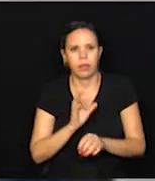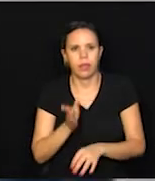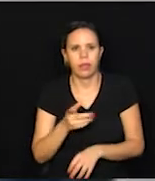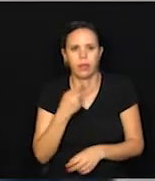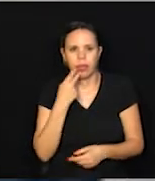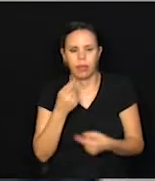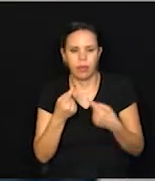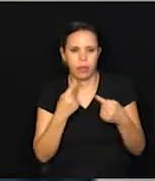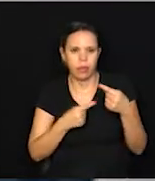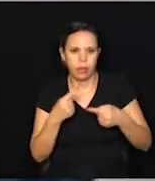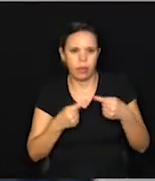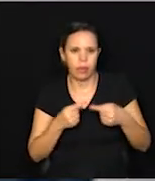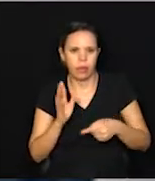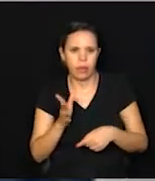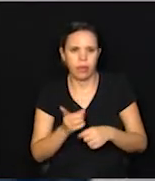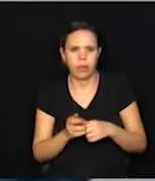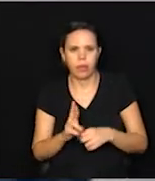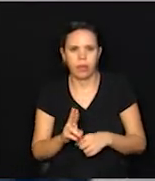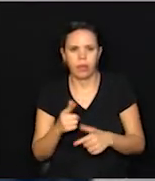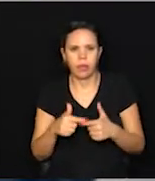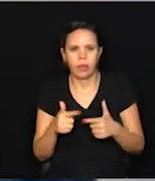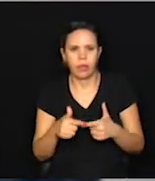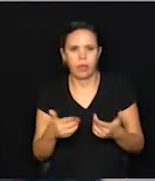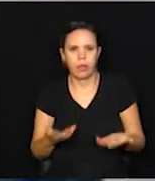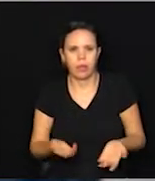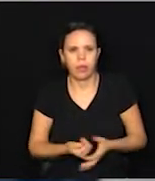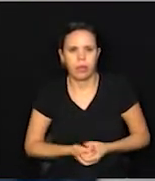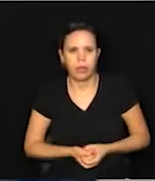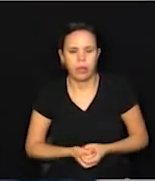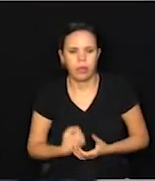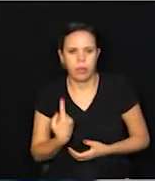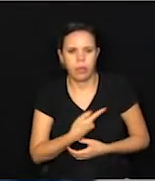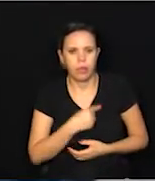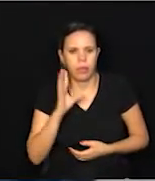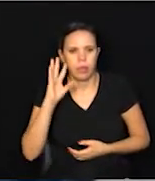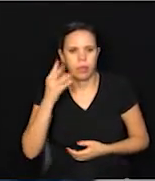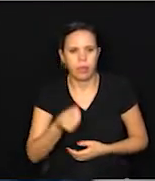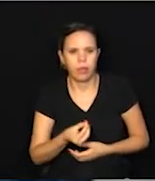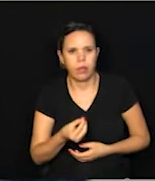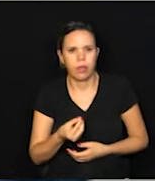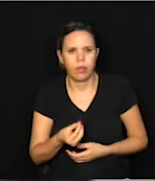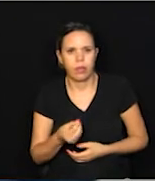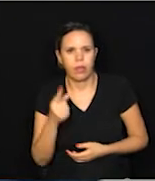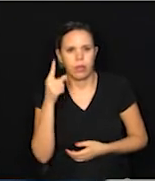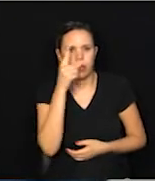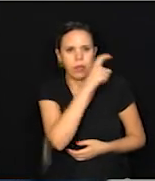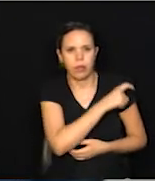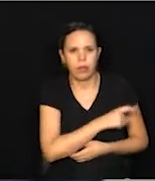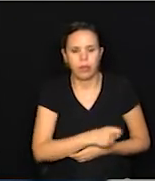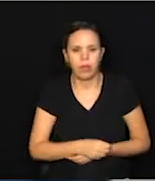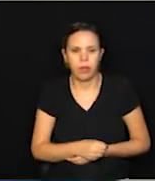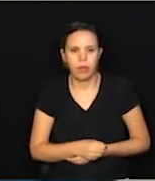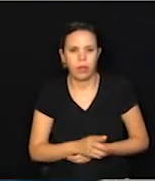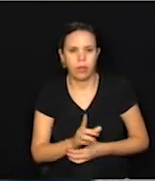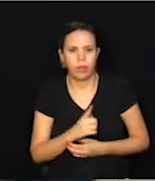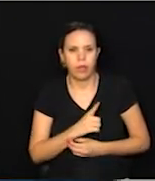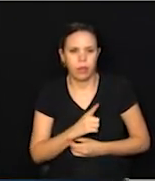discutimos, a doutora Cíntia falou, é um problema. Nós entendemos isso daí, é difícil.